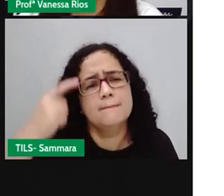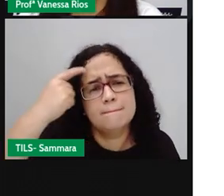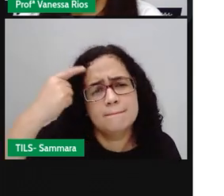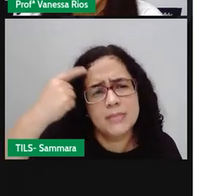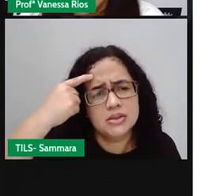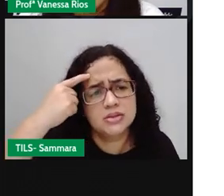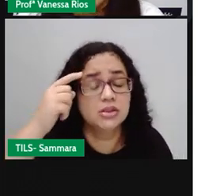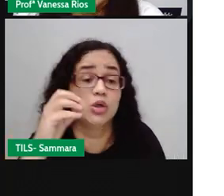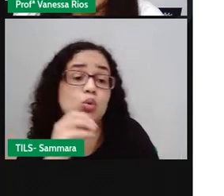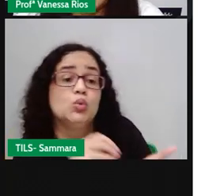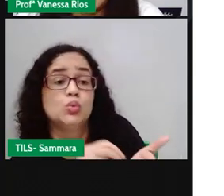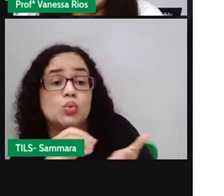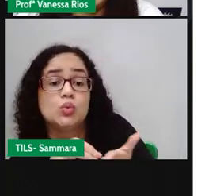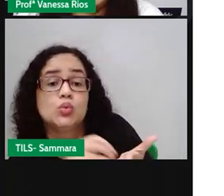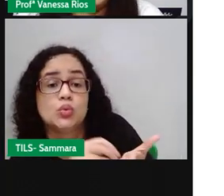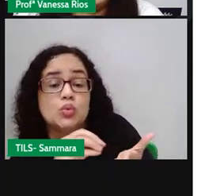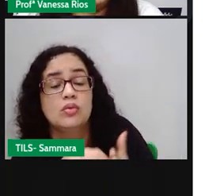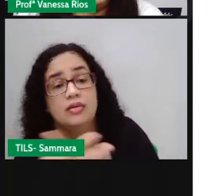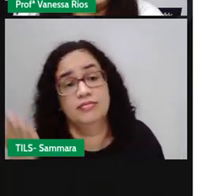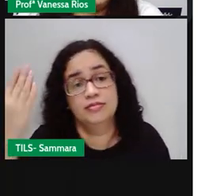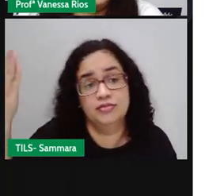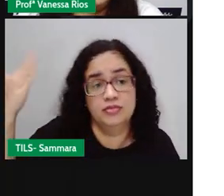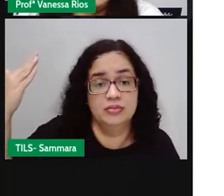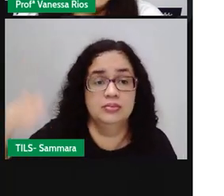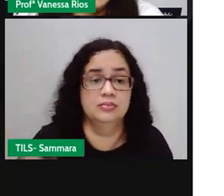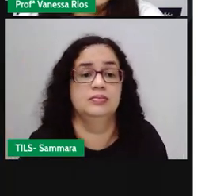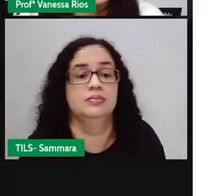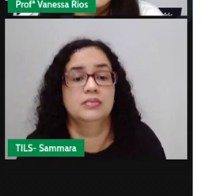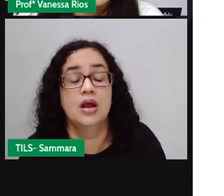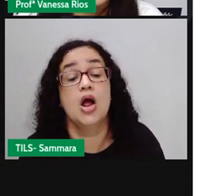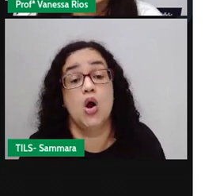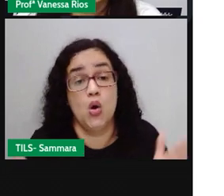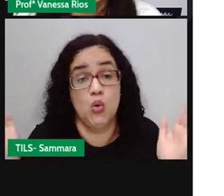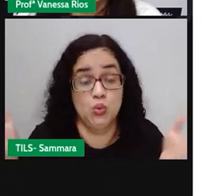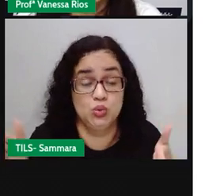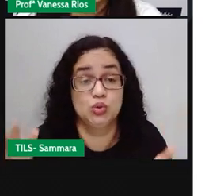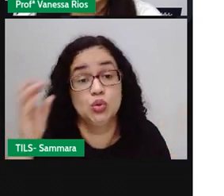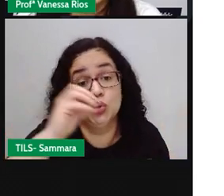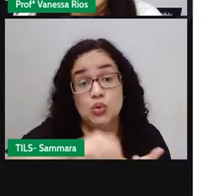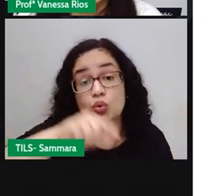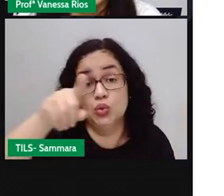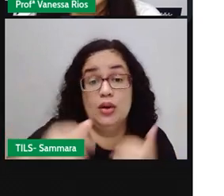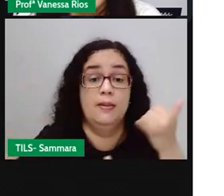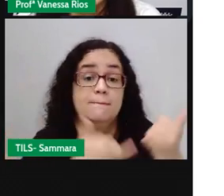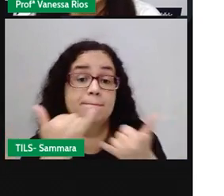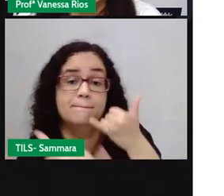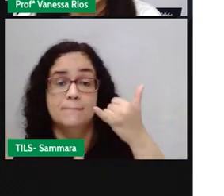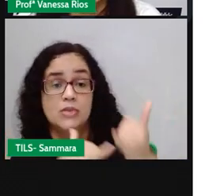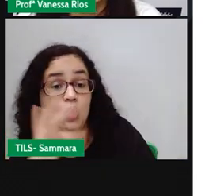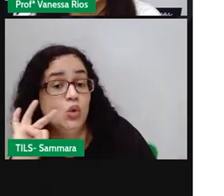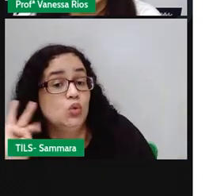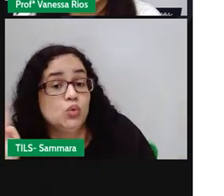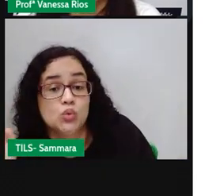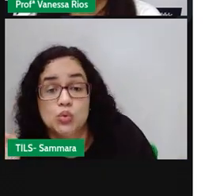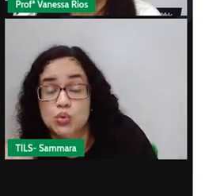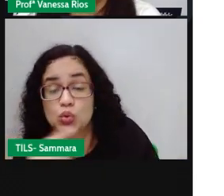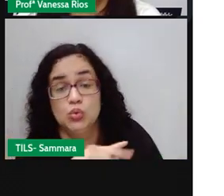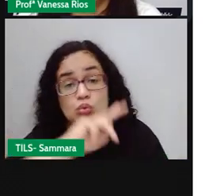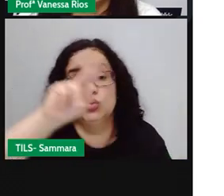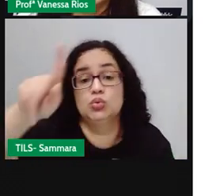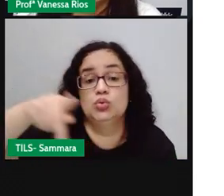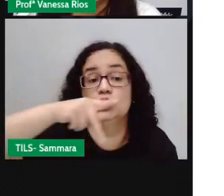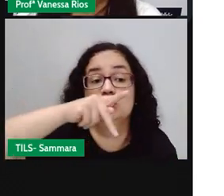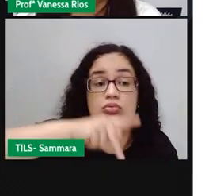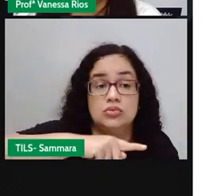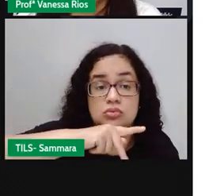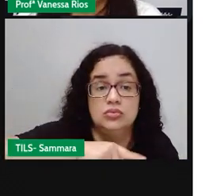como o dominó é antigo. Atualmente, o dominó é jogado em quase todos os países do